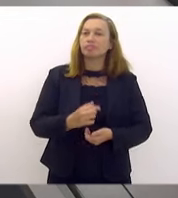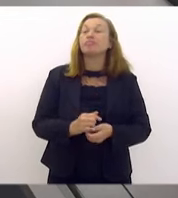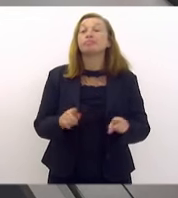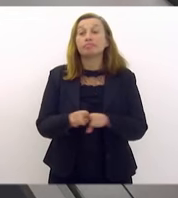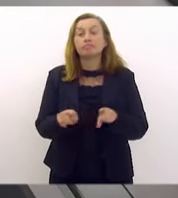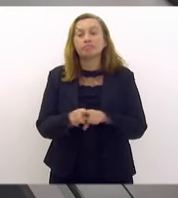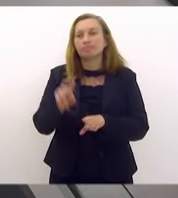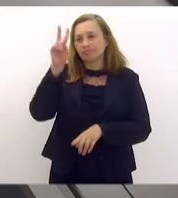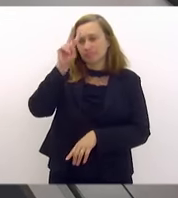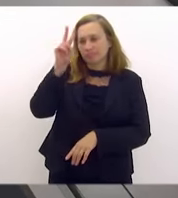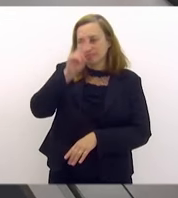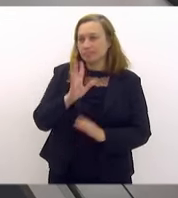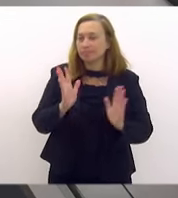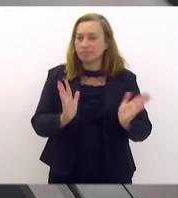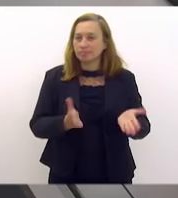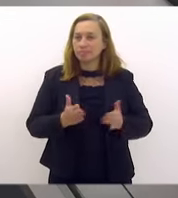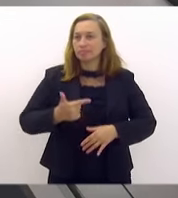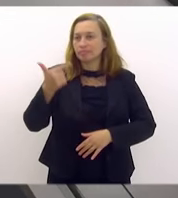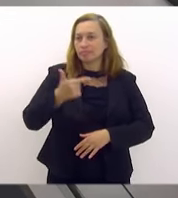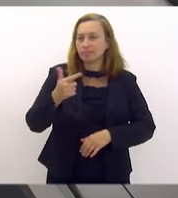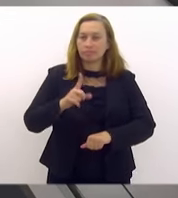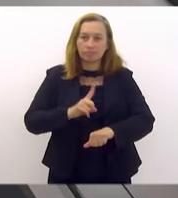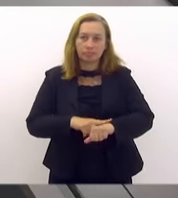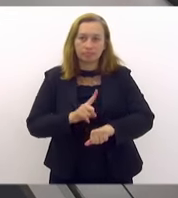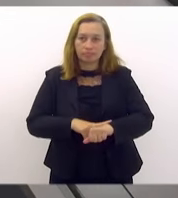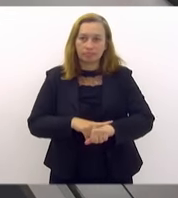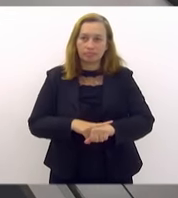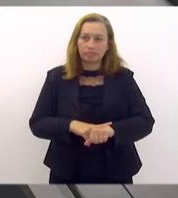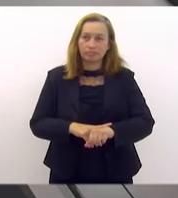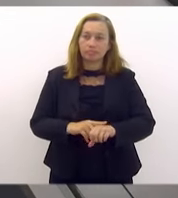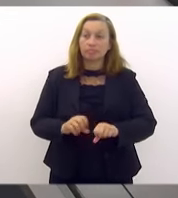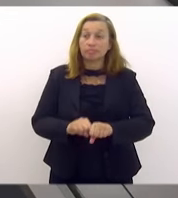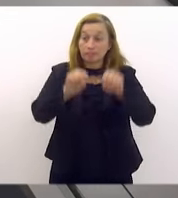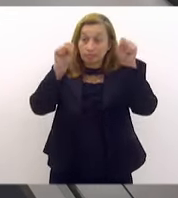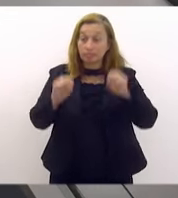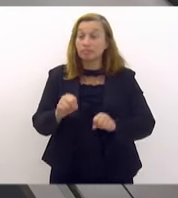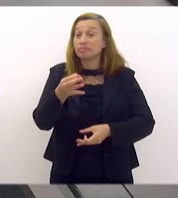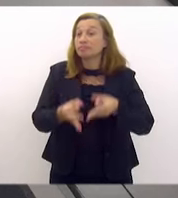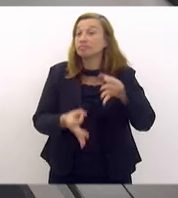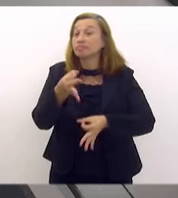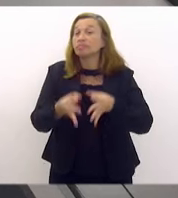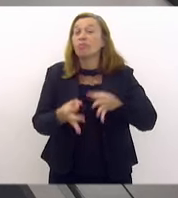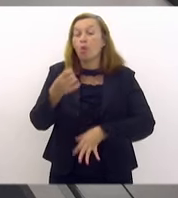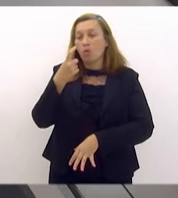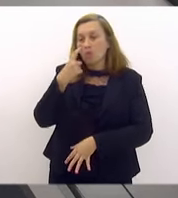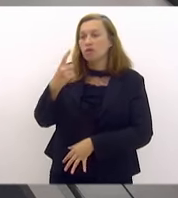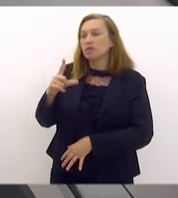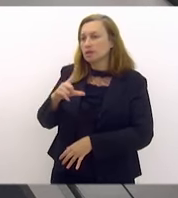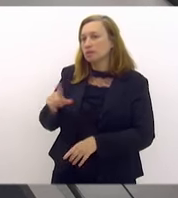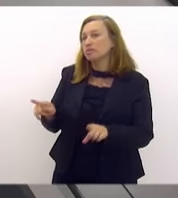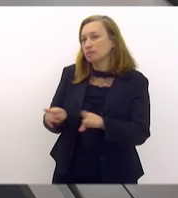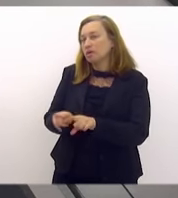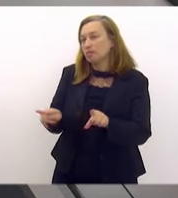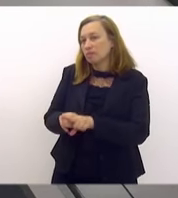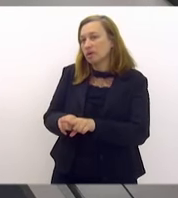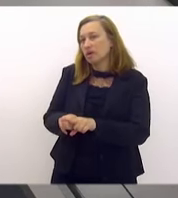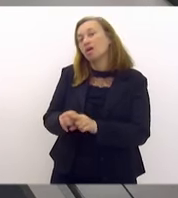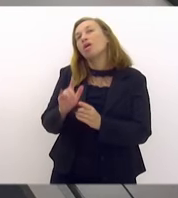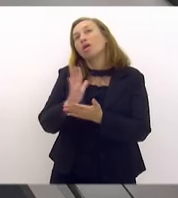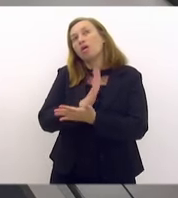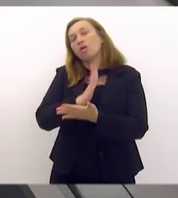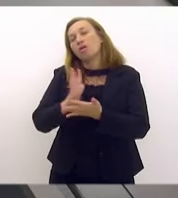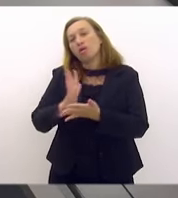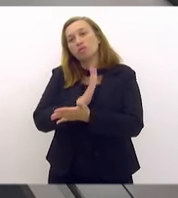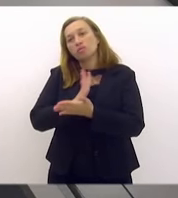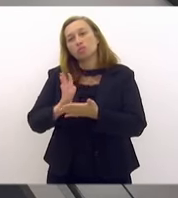também que agora a gente vai para um segundo momento que é o sistema de Justiça né onde Vimos que há também alguns gargalos